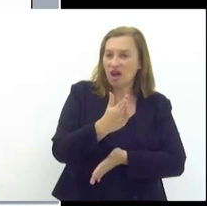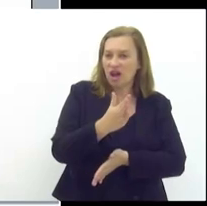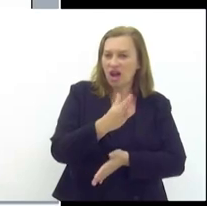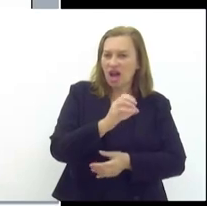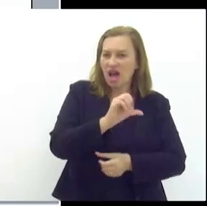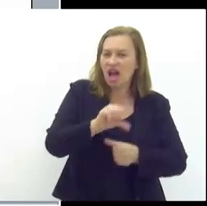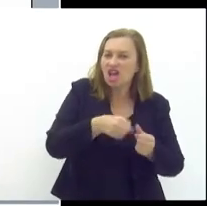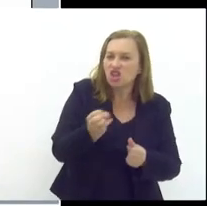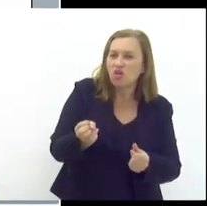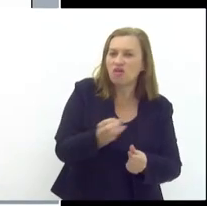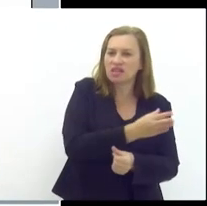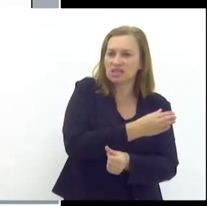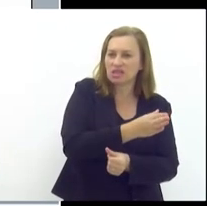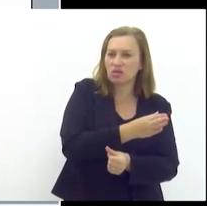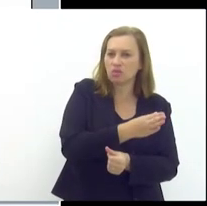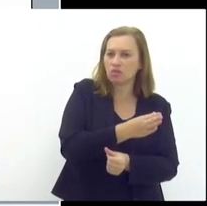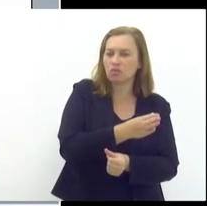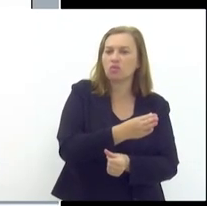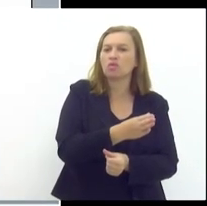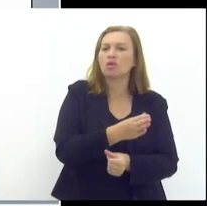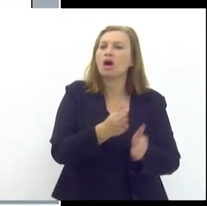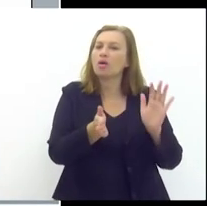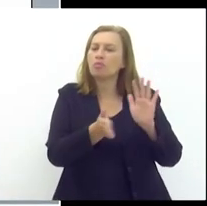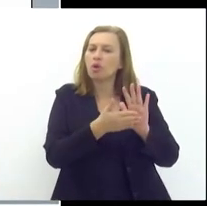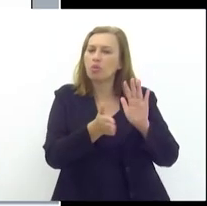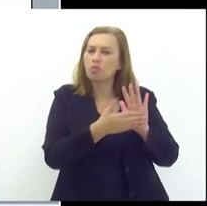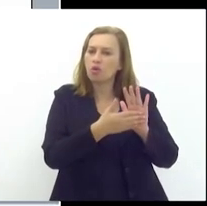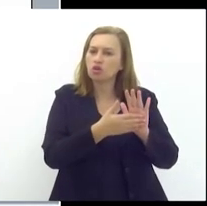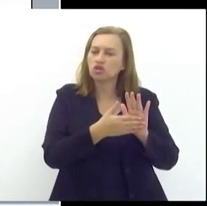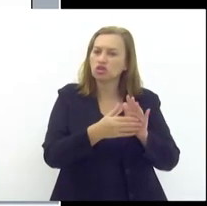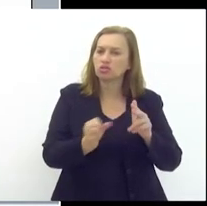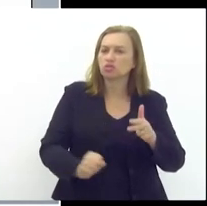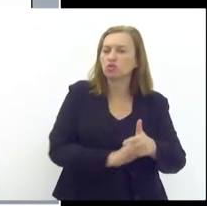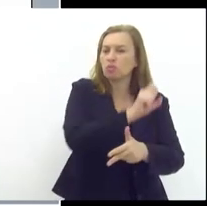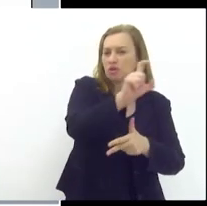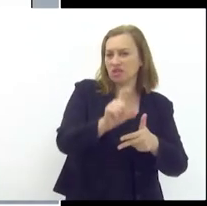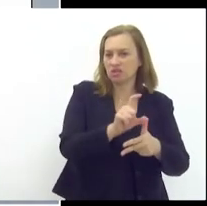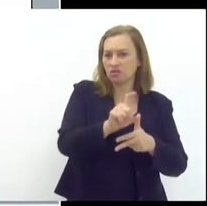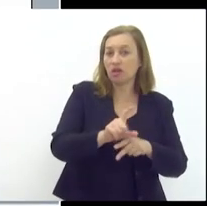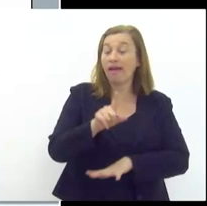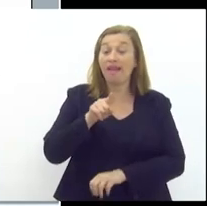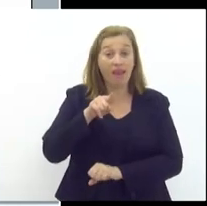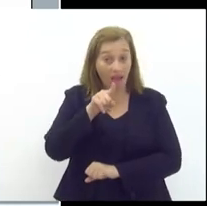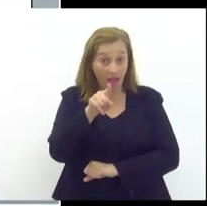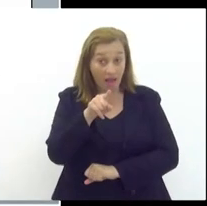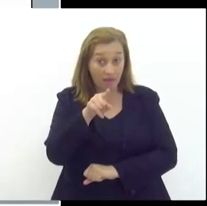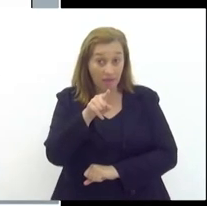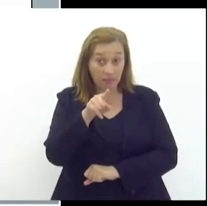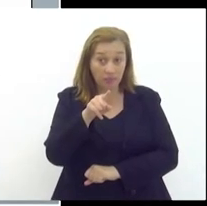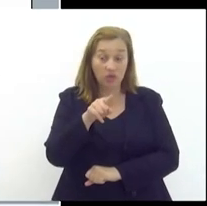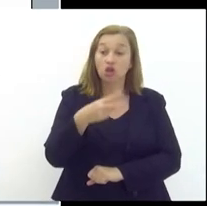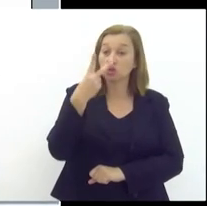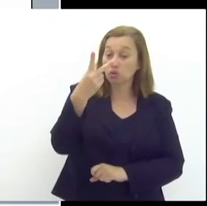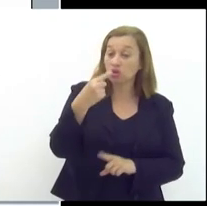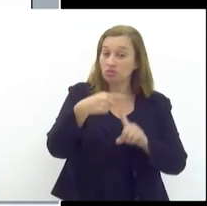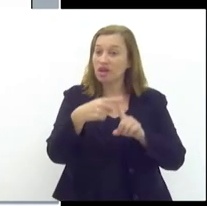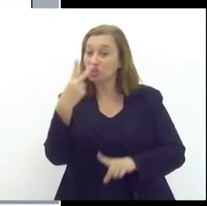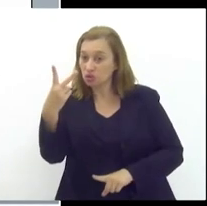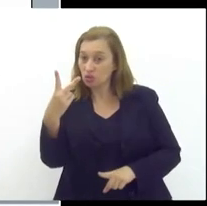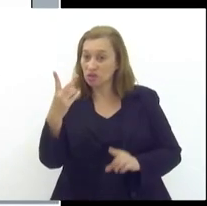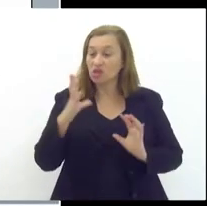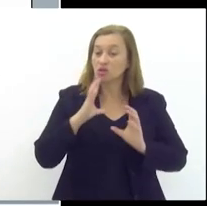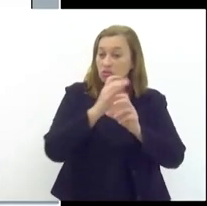com redação proposta pelo poder executivo e lá os dois mais dois os